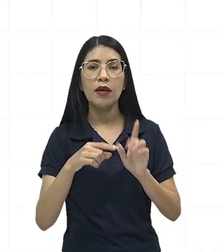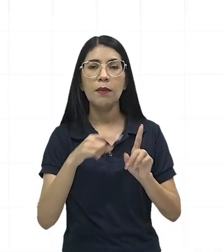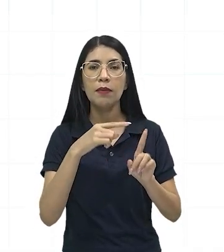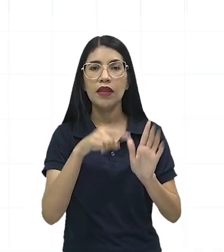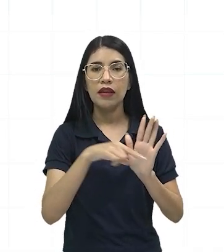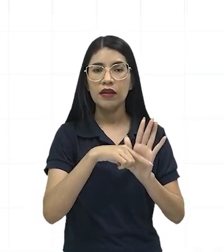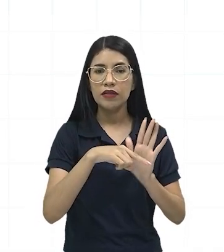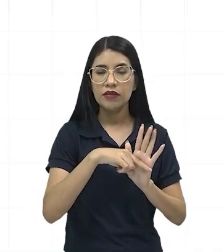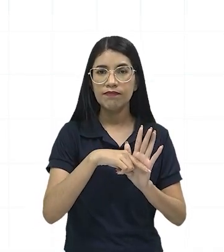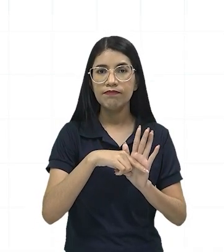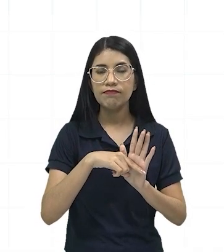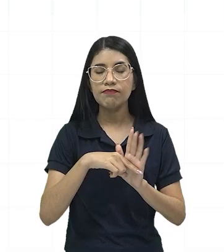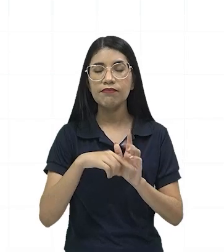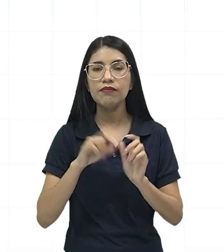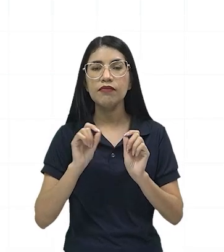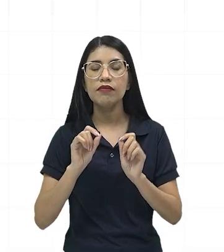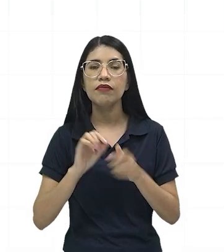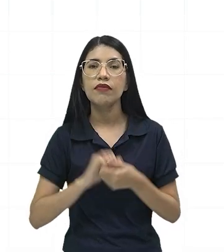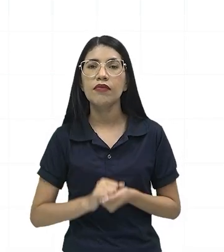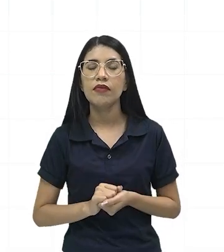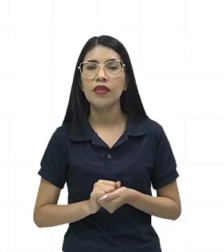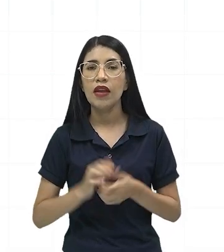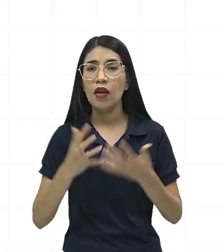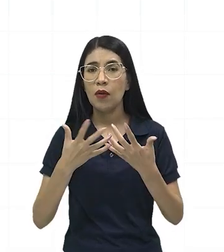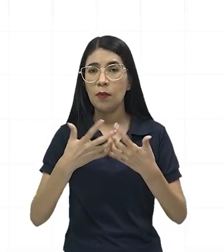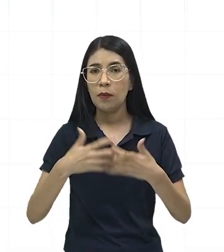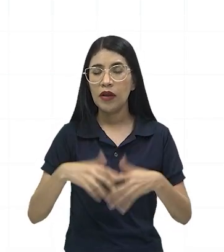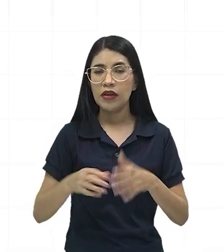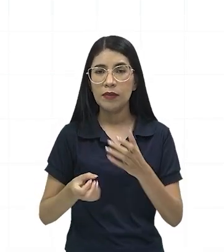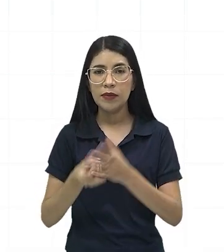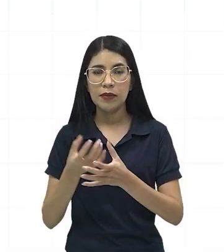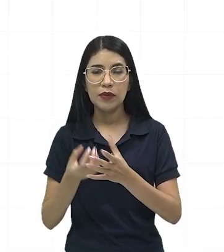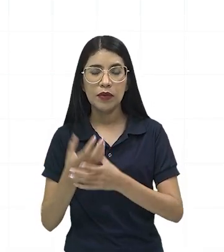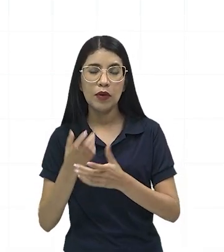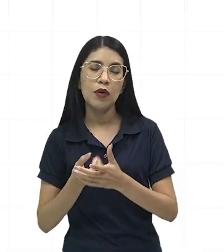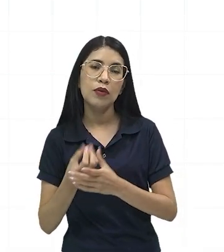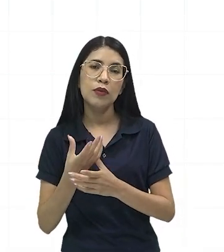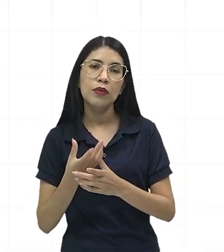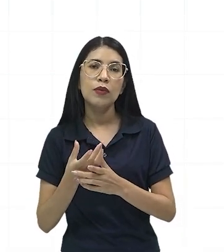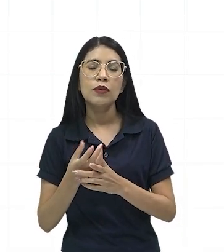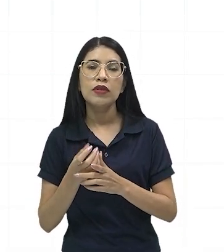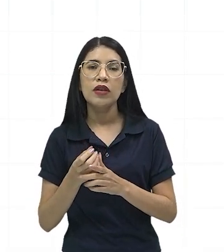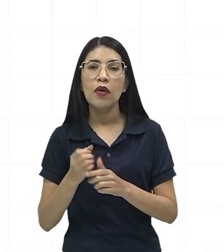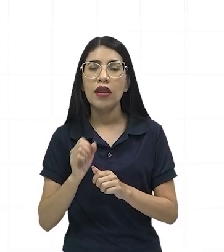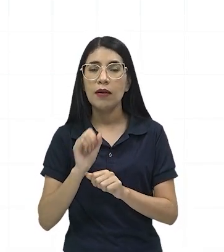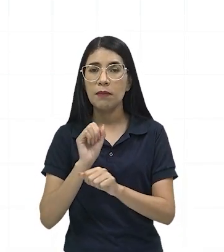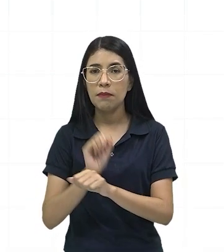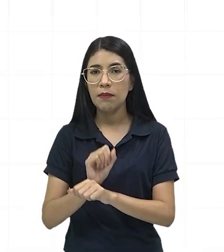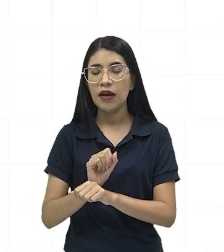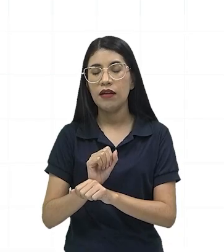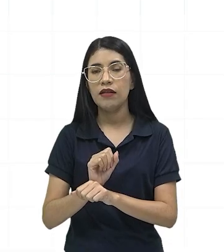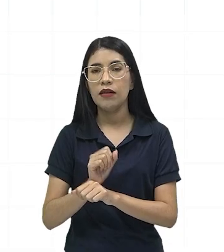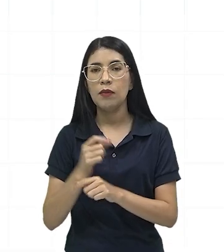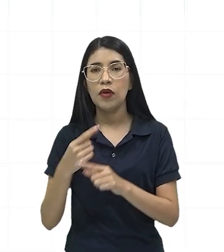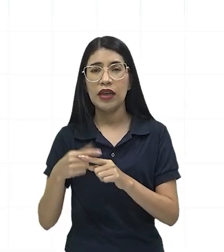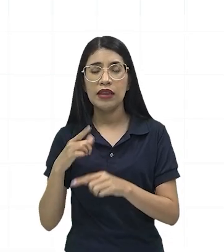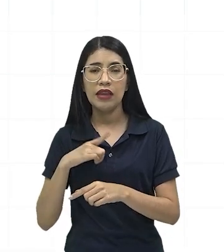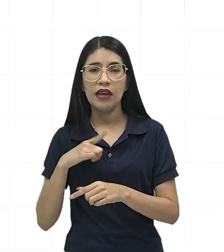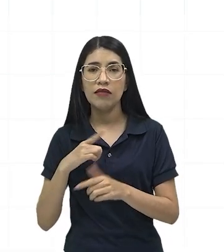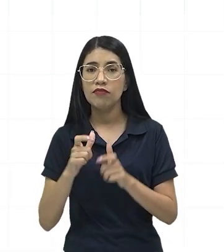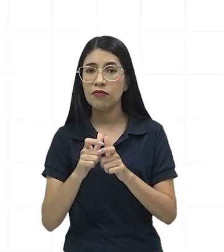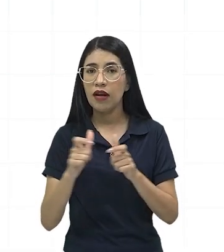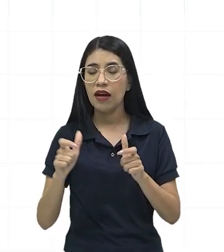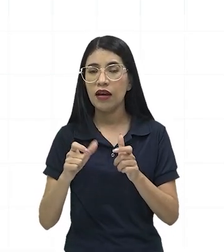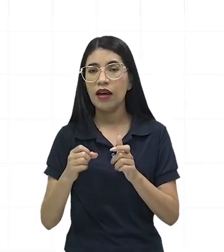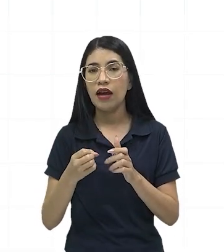aí o feedback negativo, que é o mecanismo pelo qual a produção de um hormônio é inibida pela presença excessiva